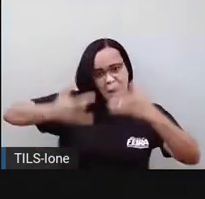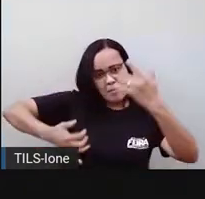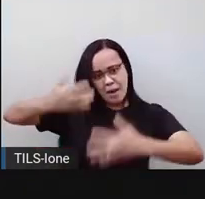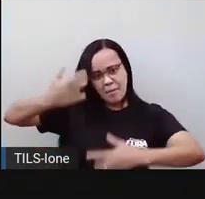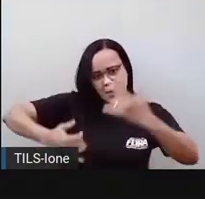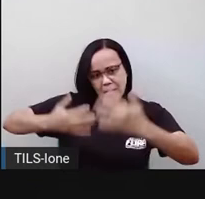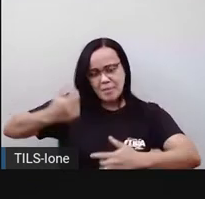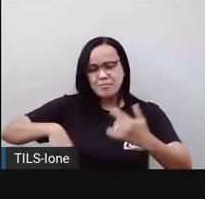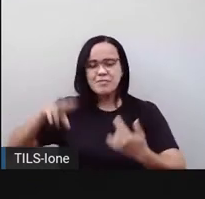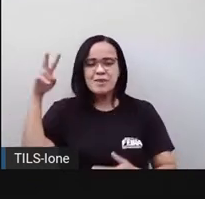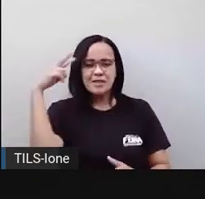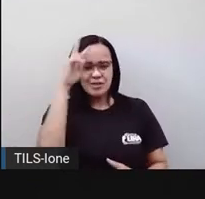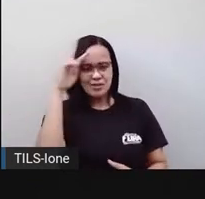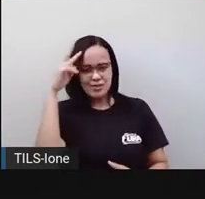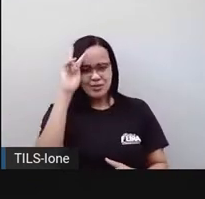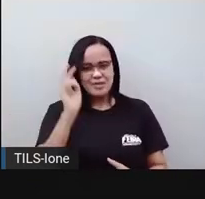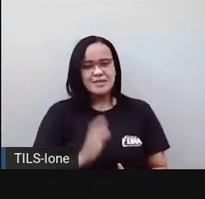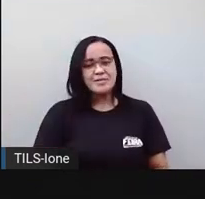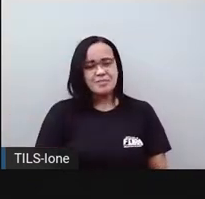lá?